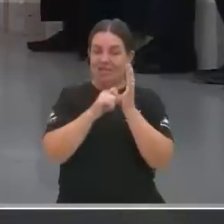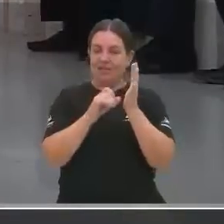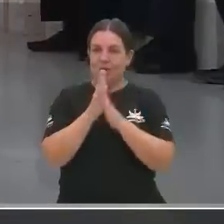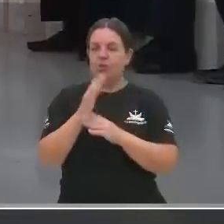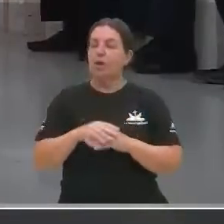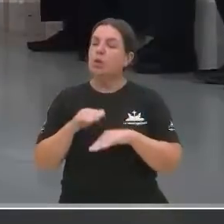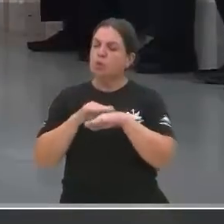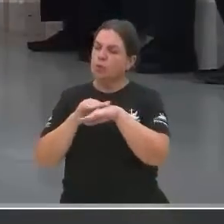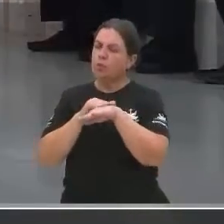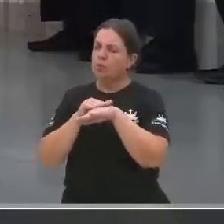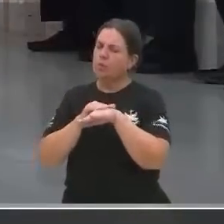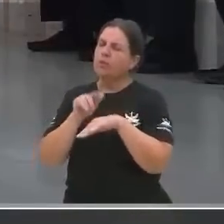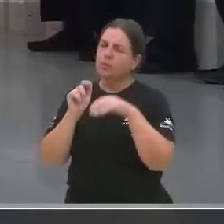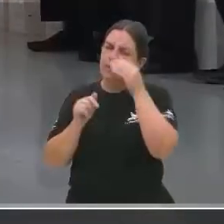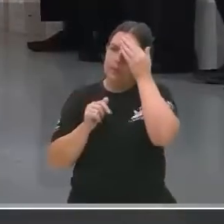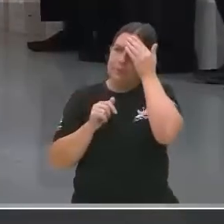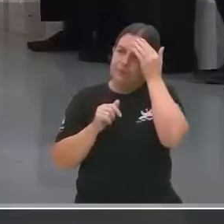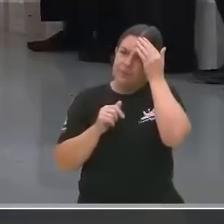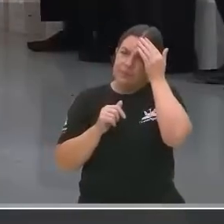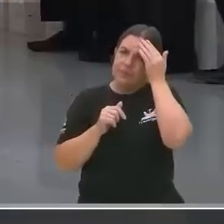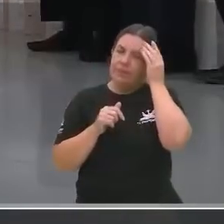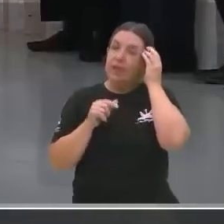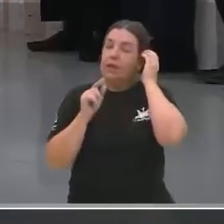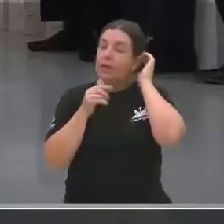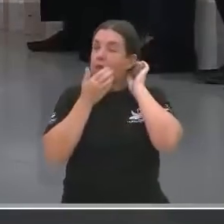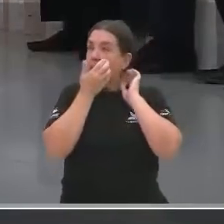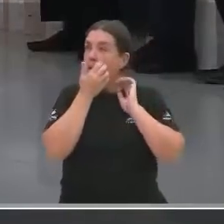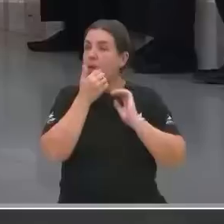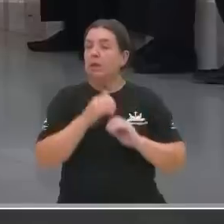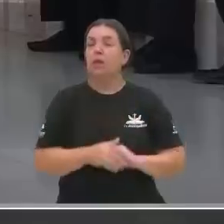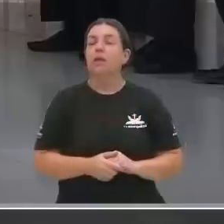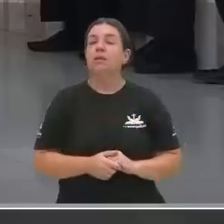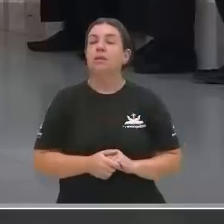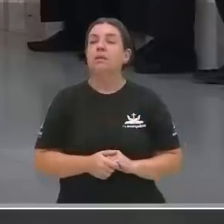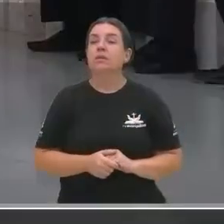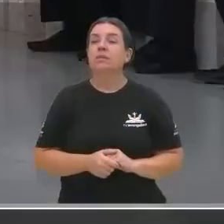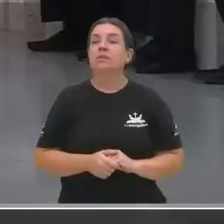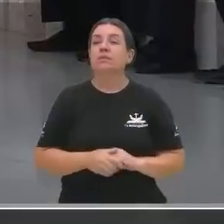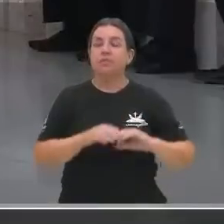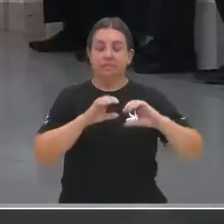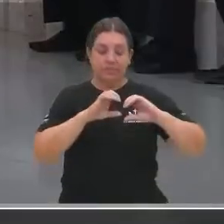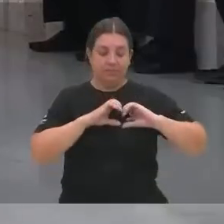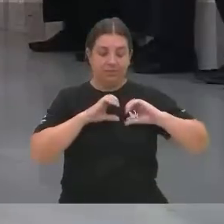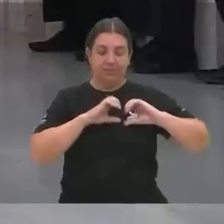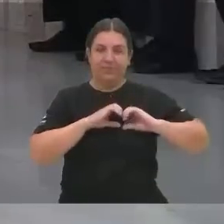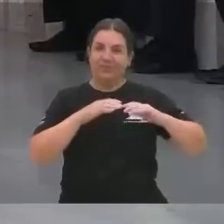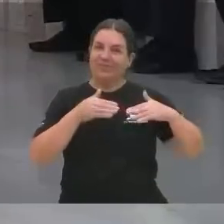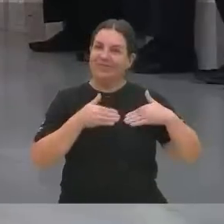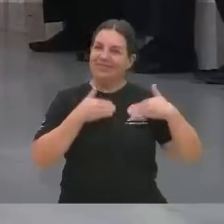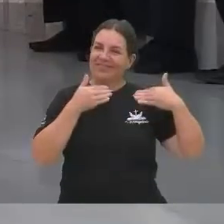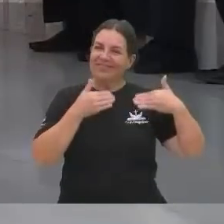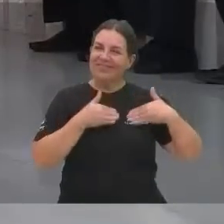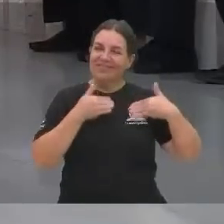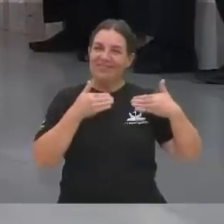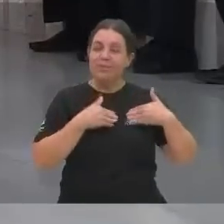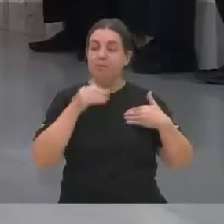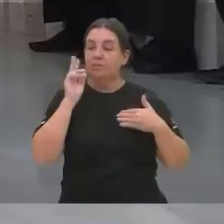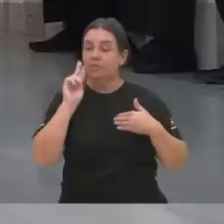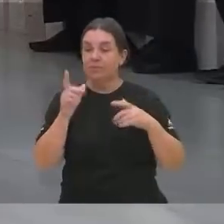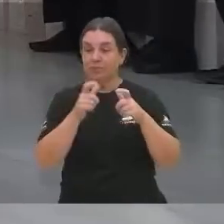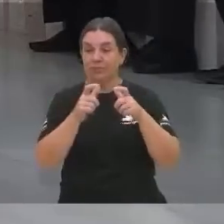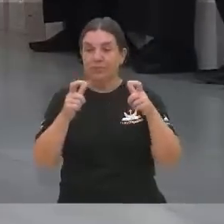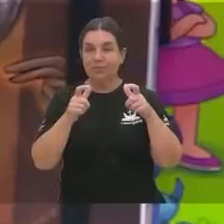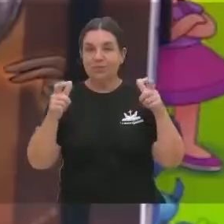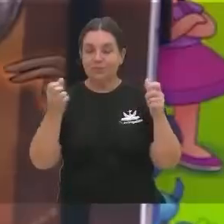Chagas e começo dizendo que meu coração se alegra de ver crescer